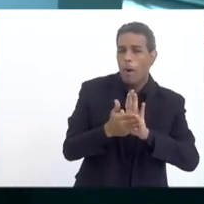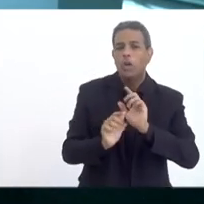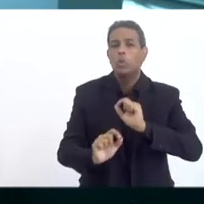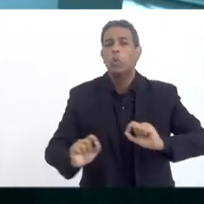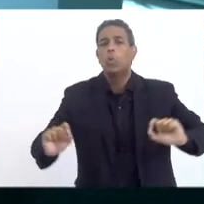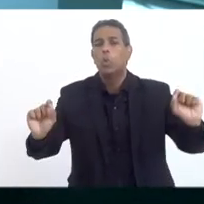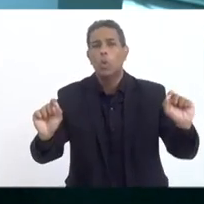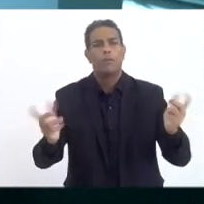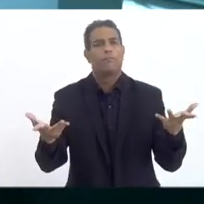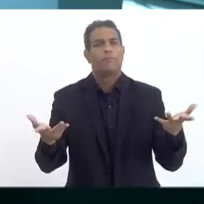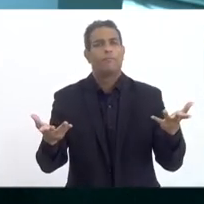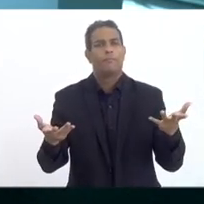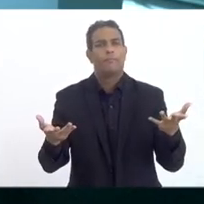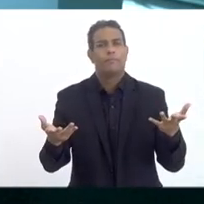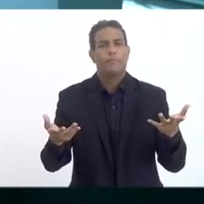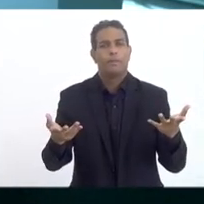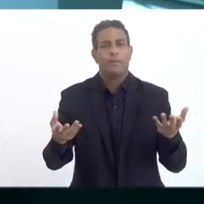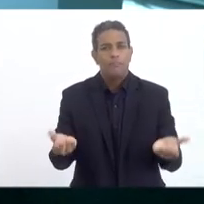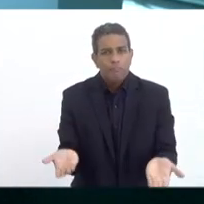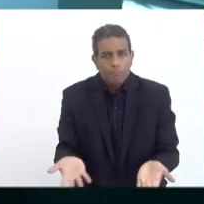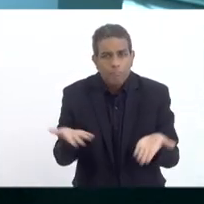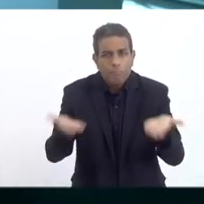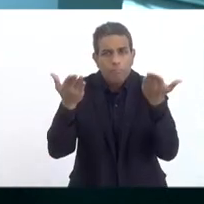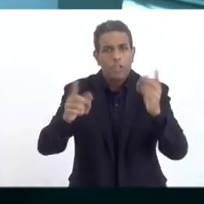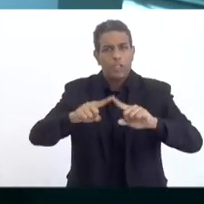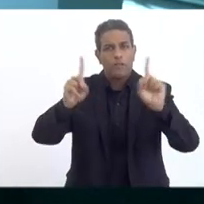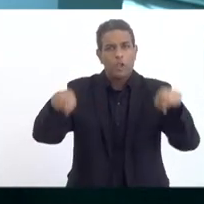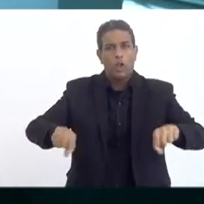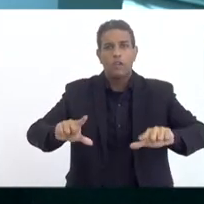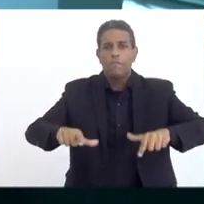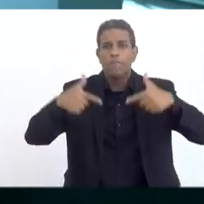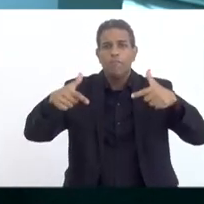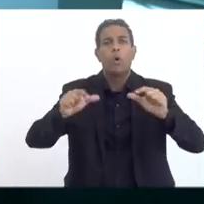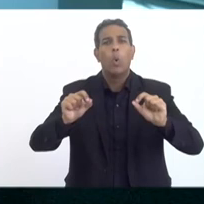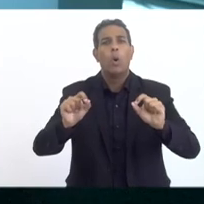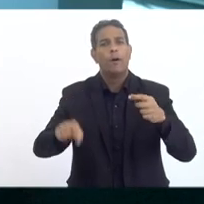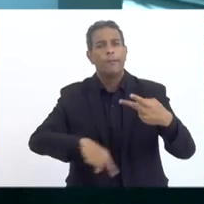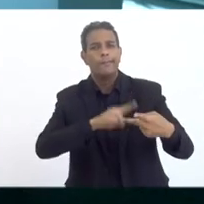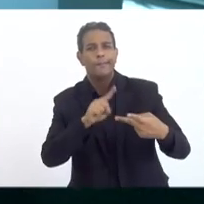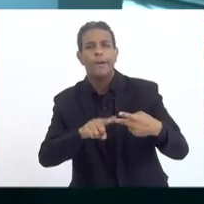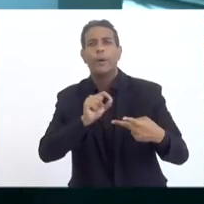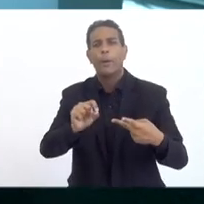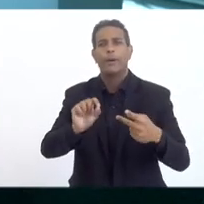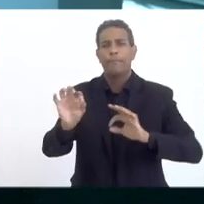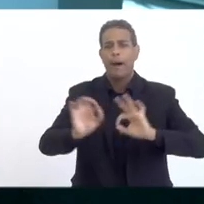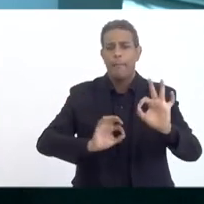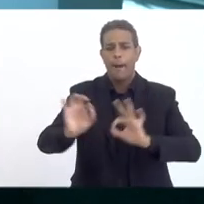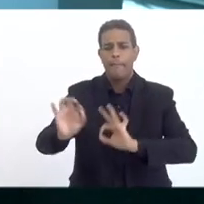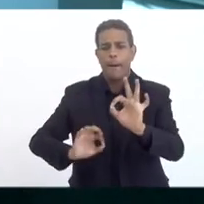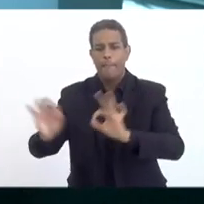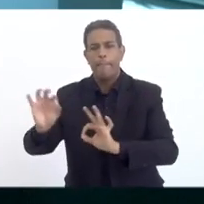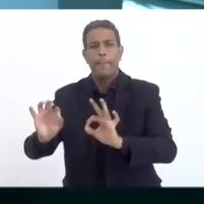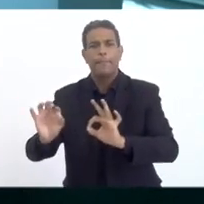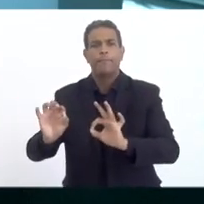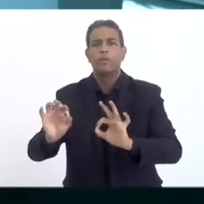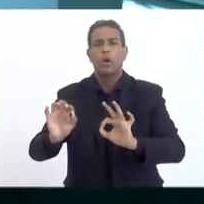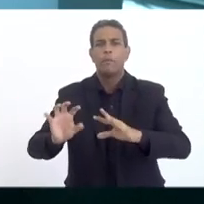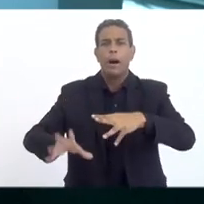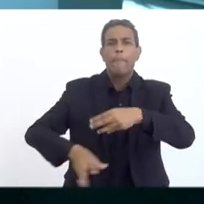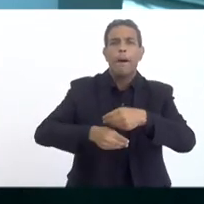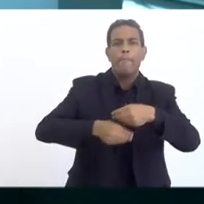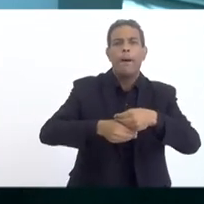justamente premiar os servidores que se esforçam mais. Um segundo ponto é a reorganização das progressões e